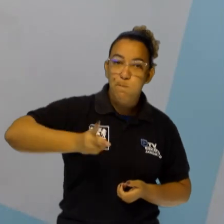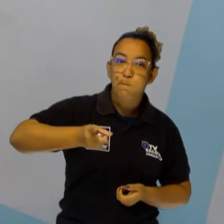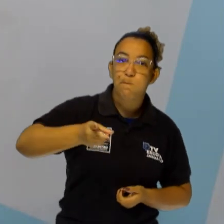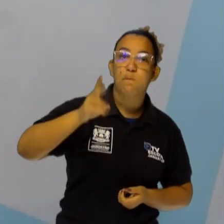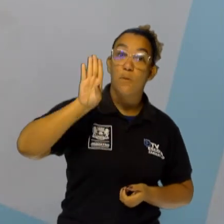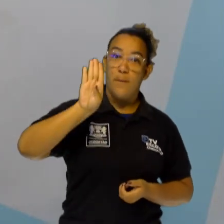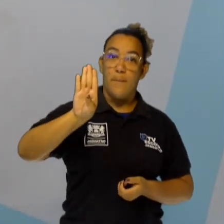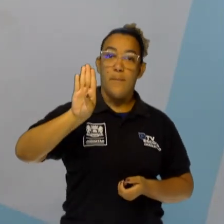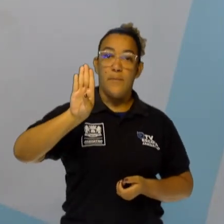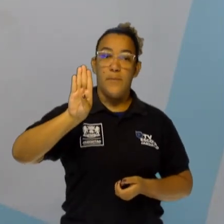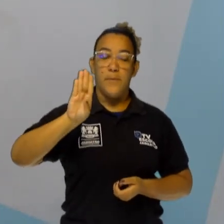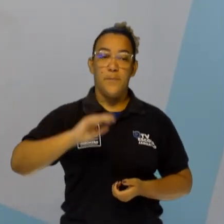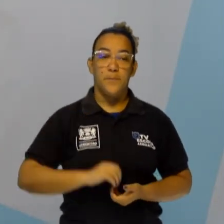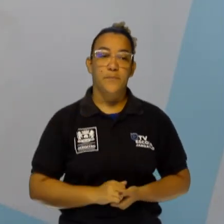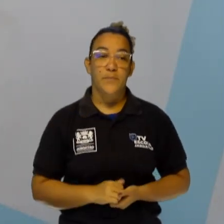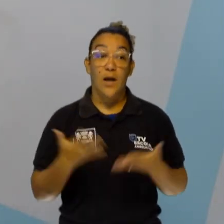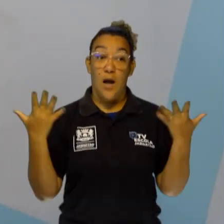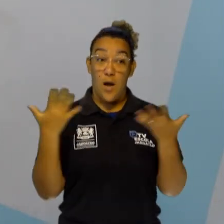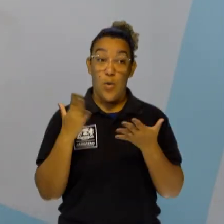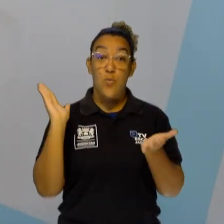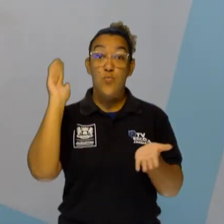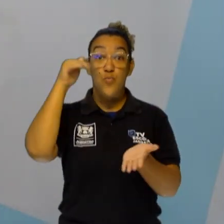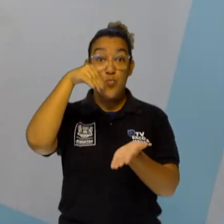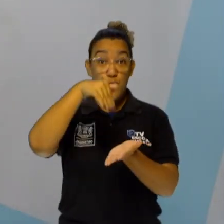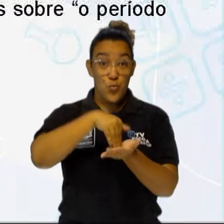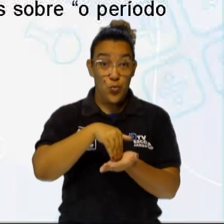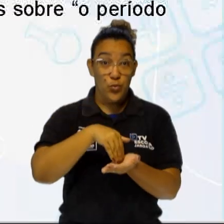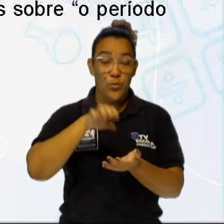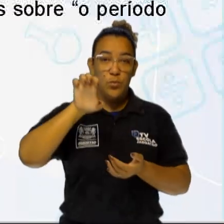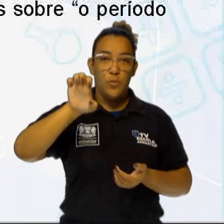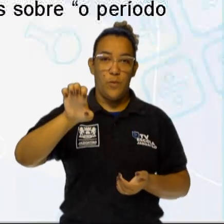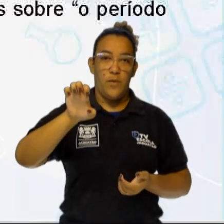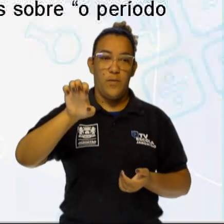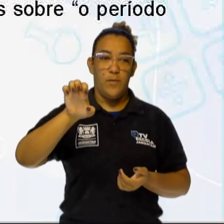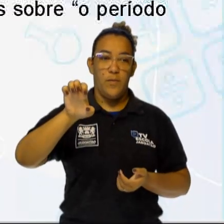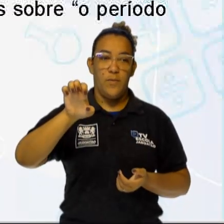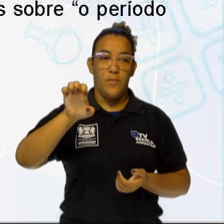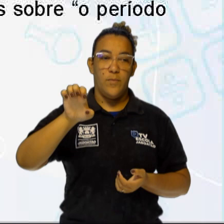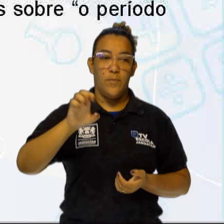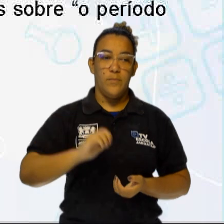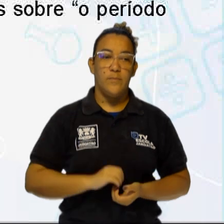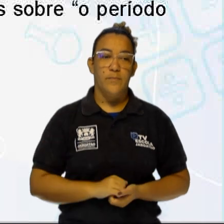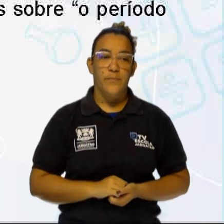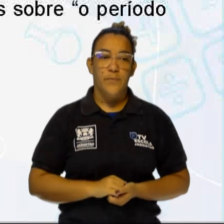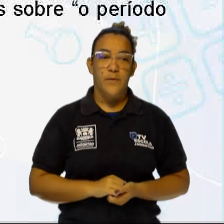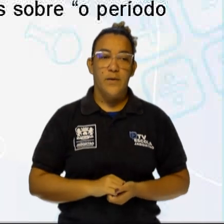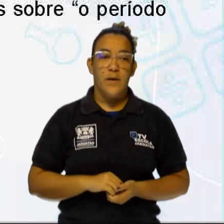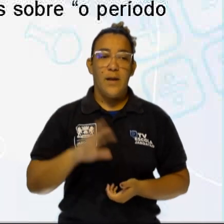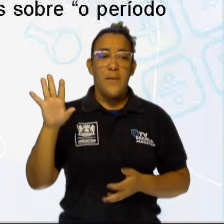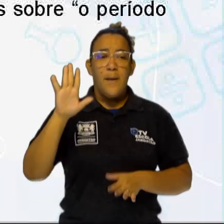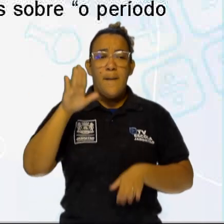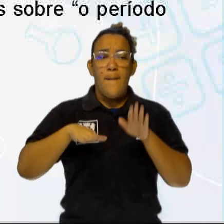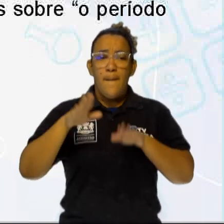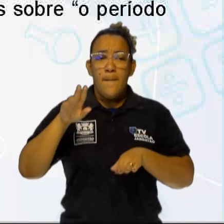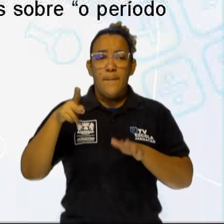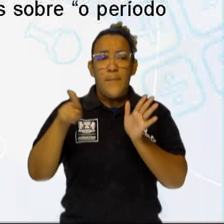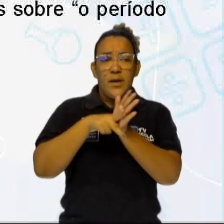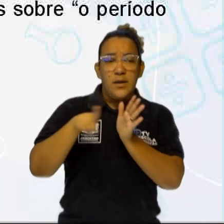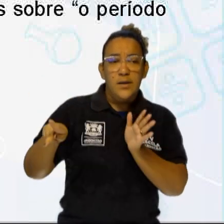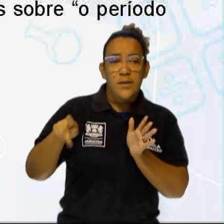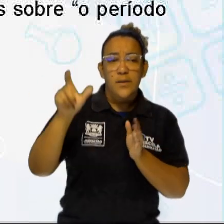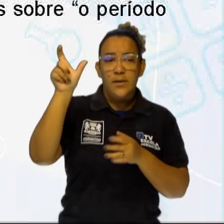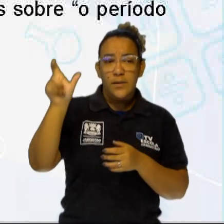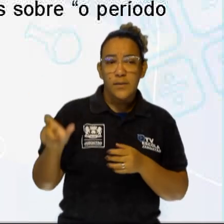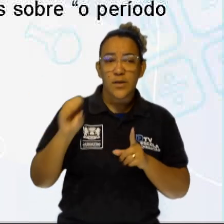B. E só para a gente eliminar qualquer outra dúvida, vamos ver aí o item E na tela. Apesar de pertencer à mesma